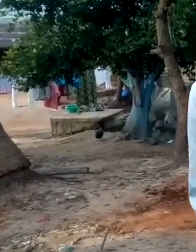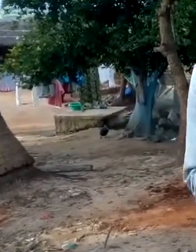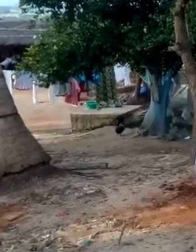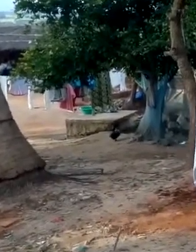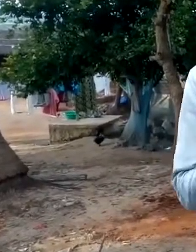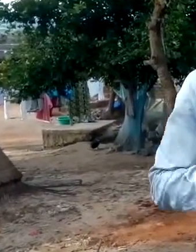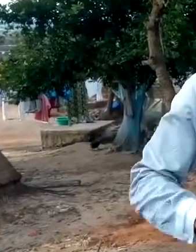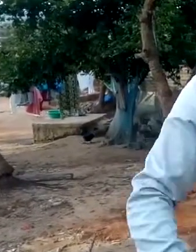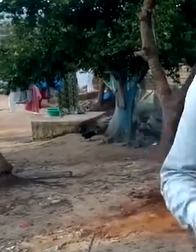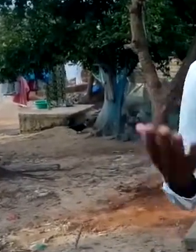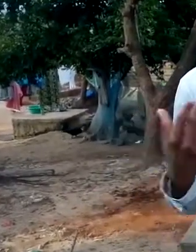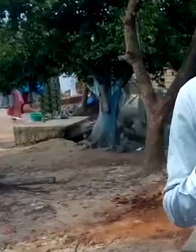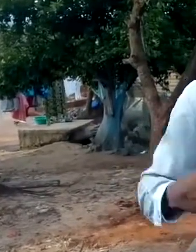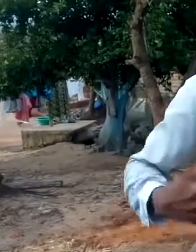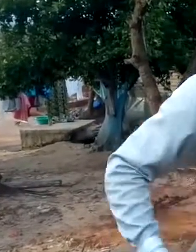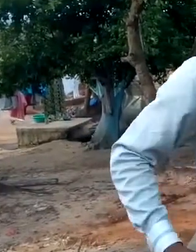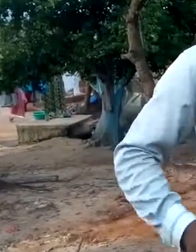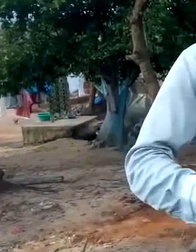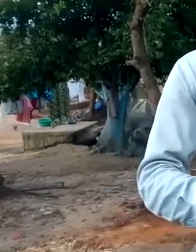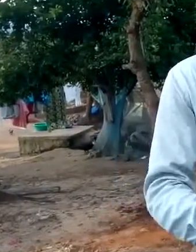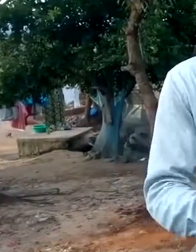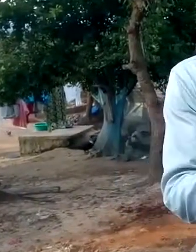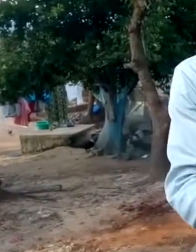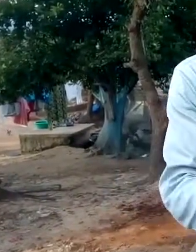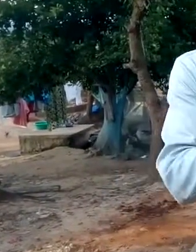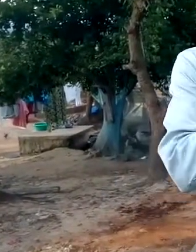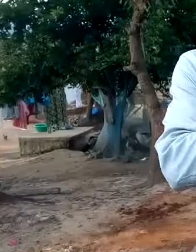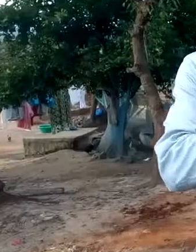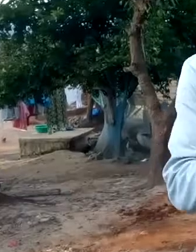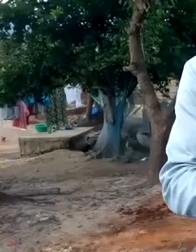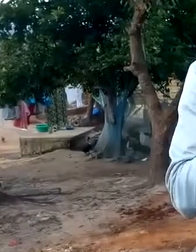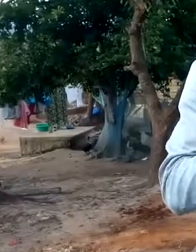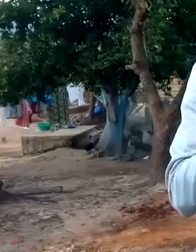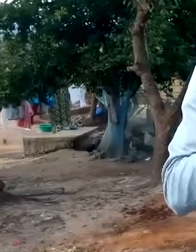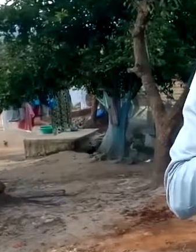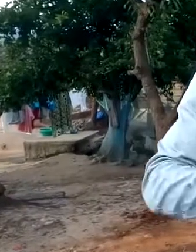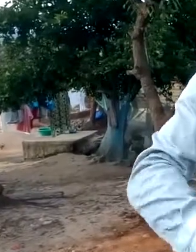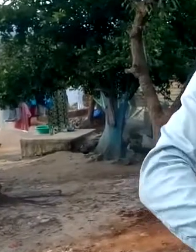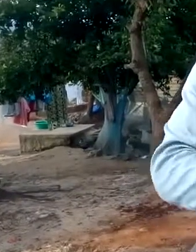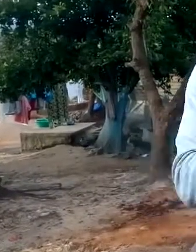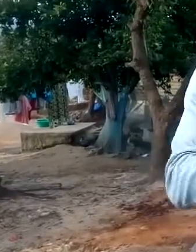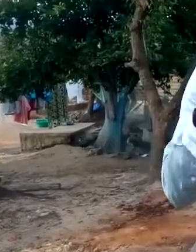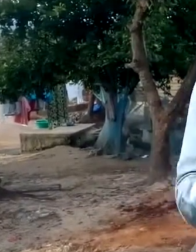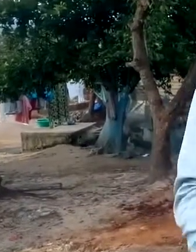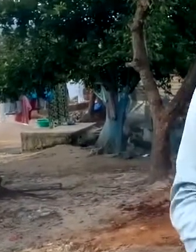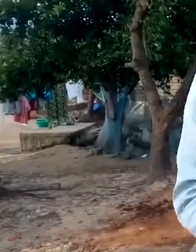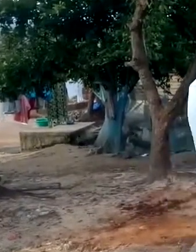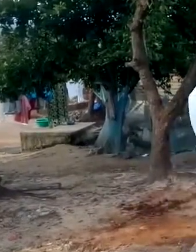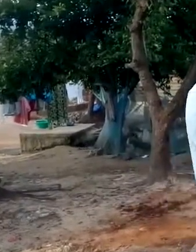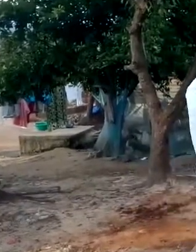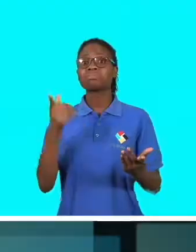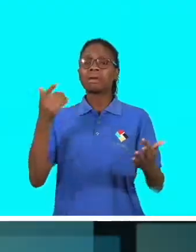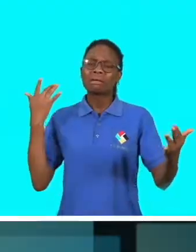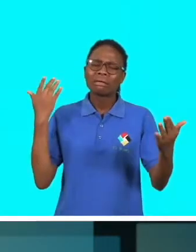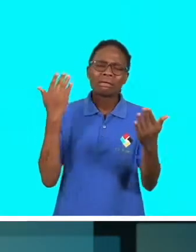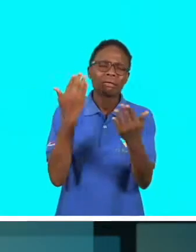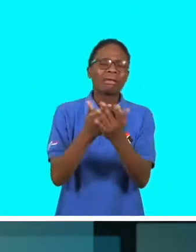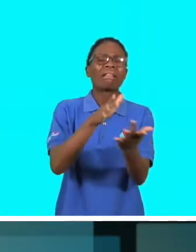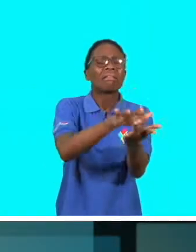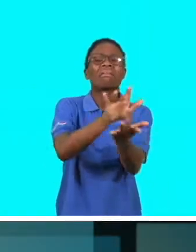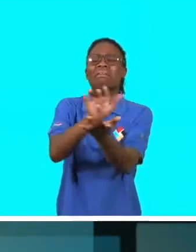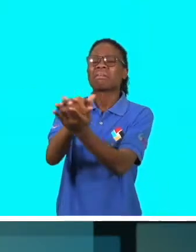doentes, peço esmola para levá-los ao hospital e para ir à farmácia. Mas